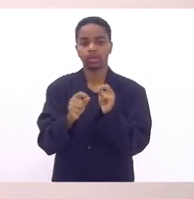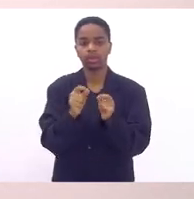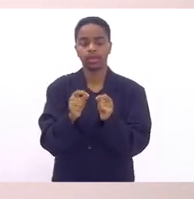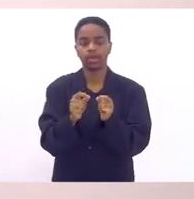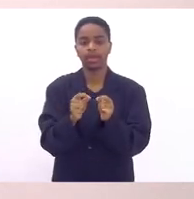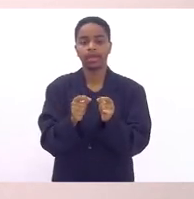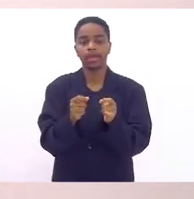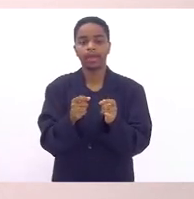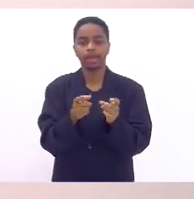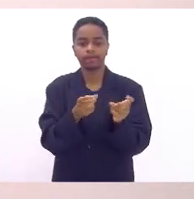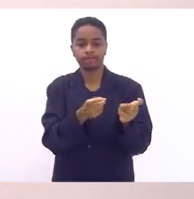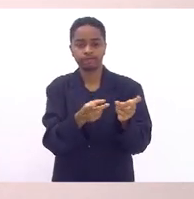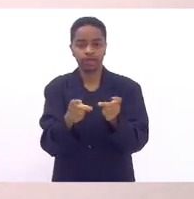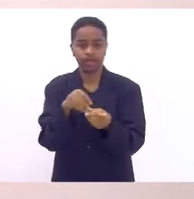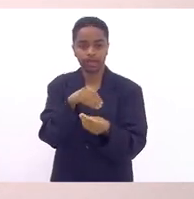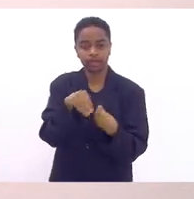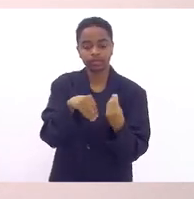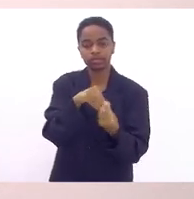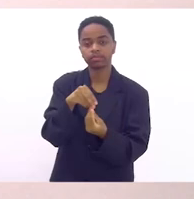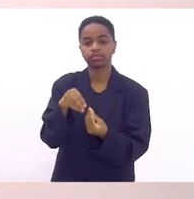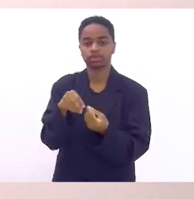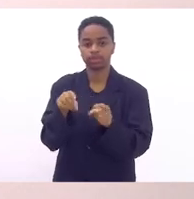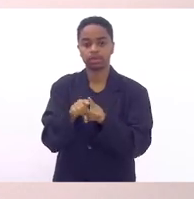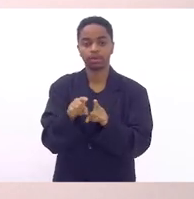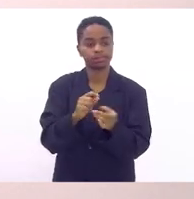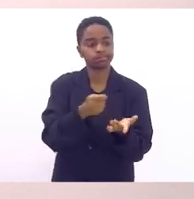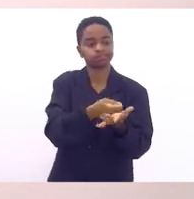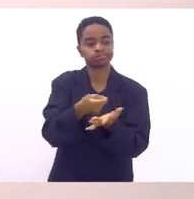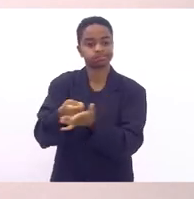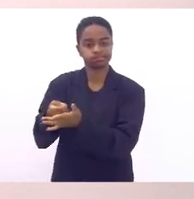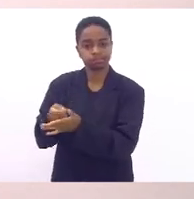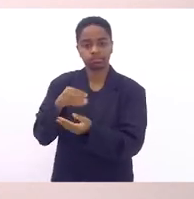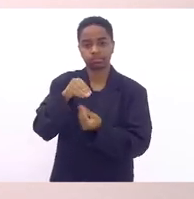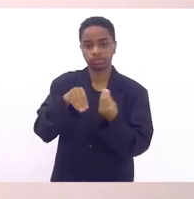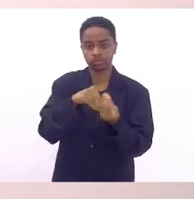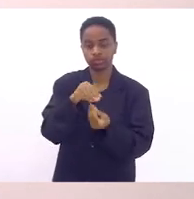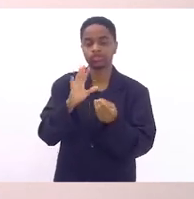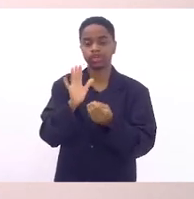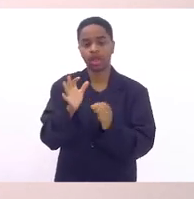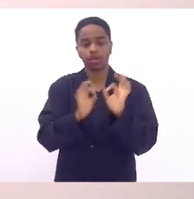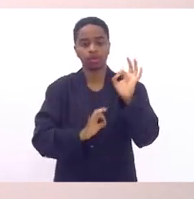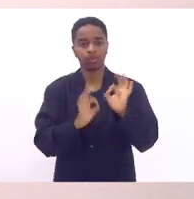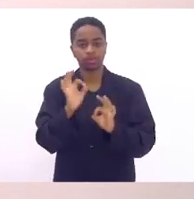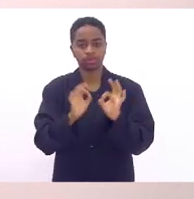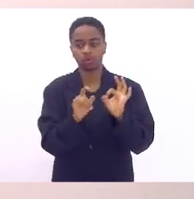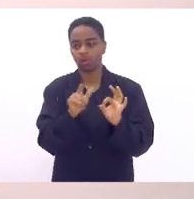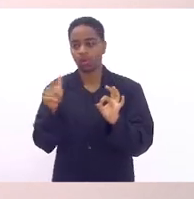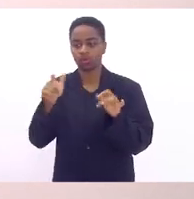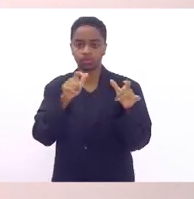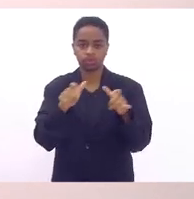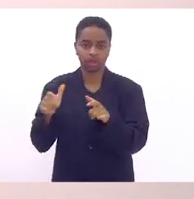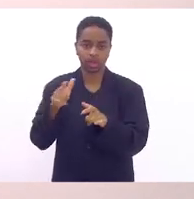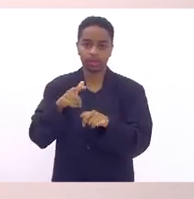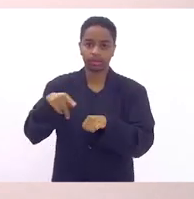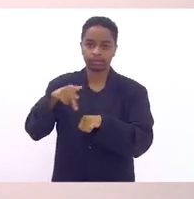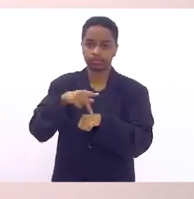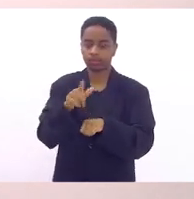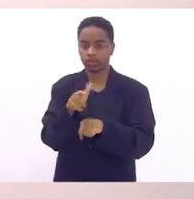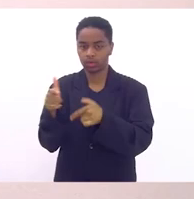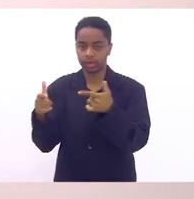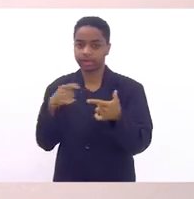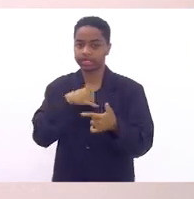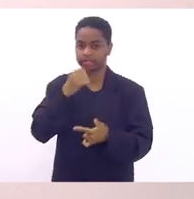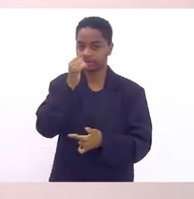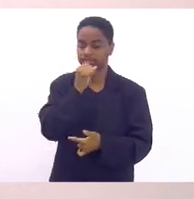misto que já tem já já é utilizado por organismos internacionais já há exemplos exitosos na área da saúde na